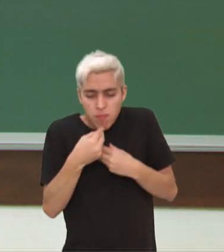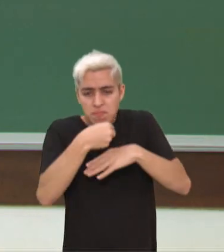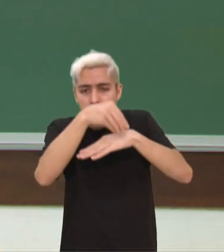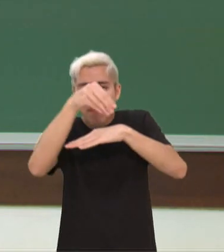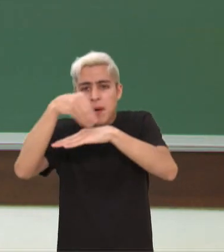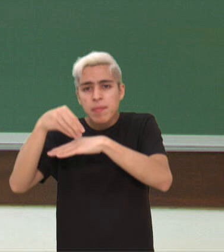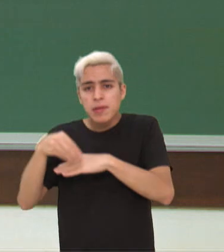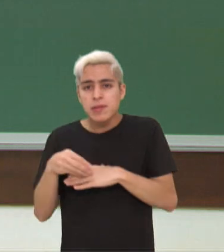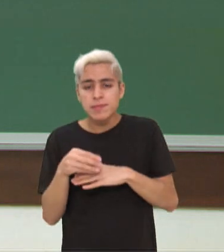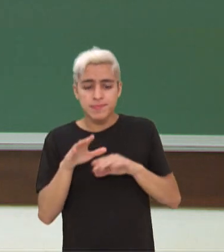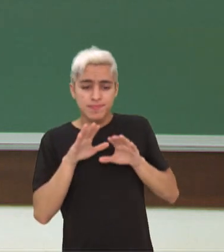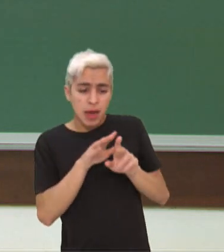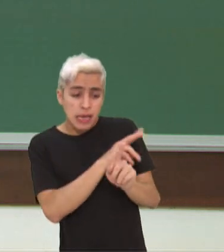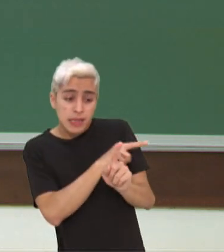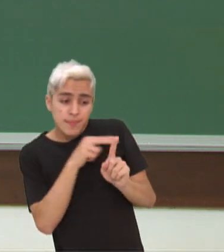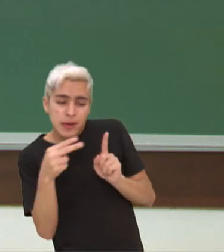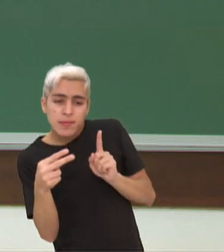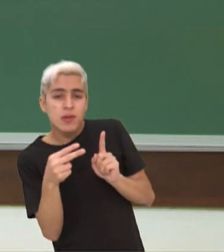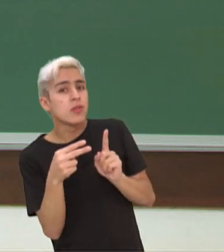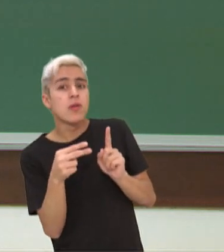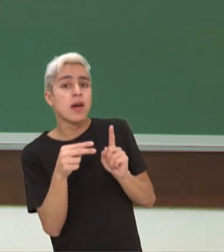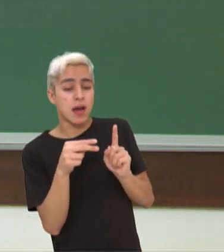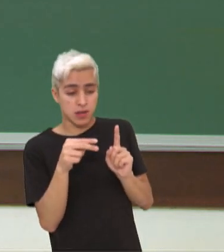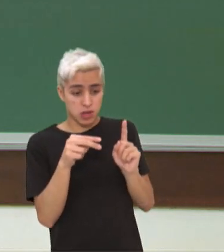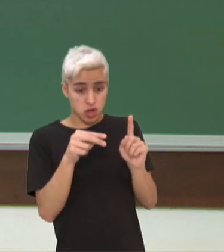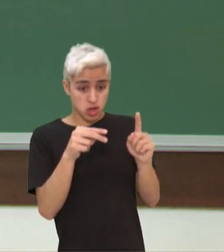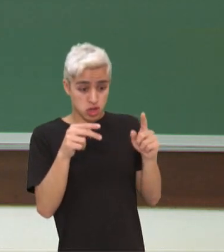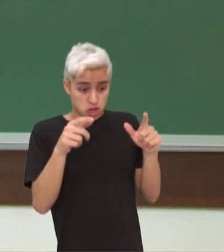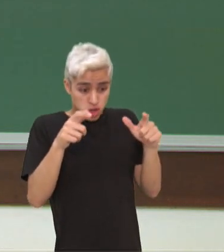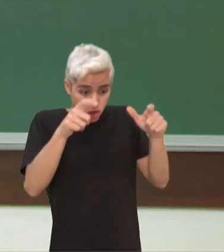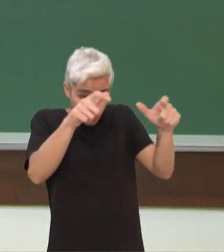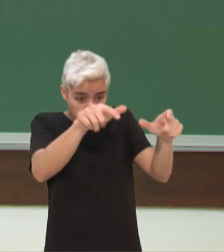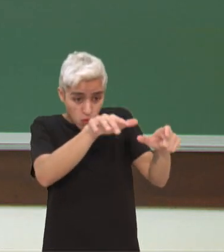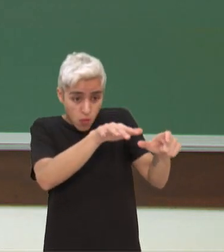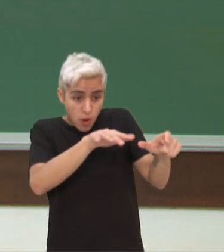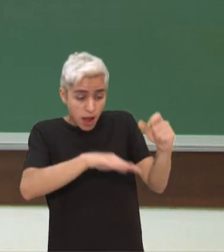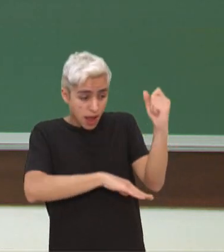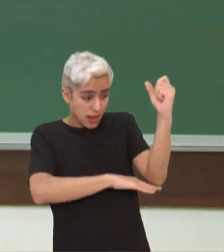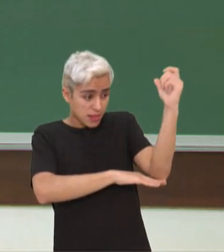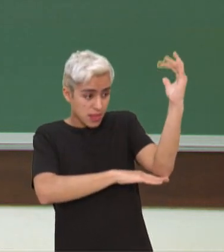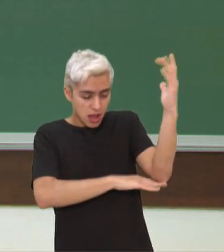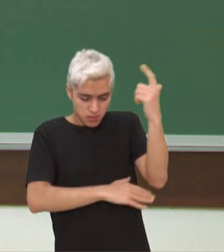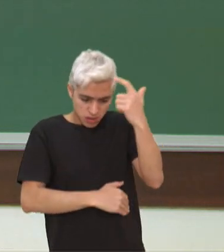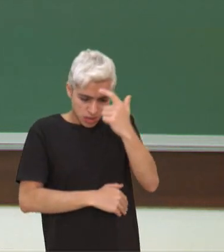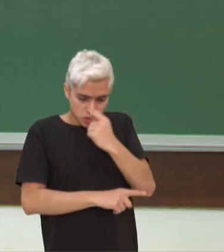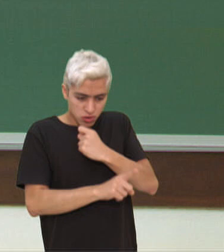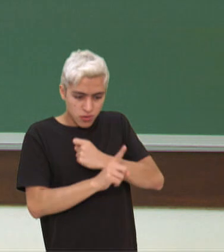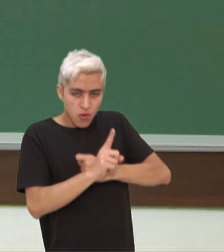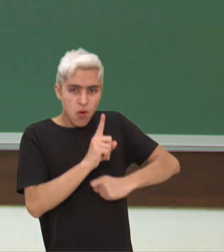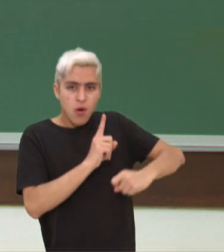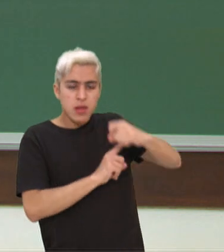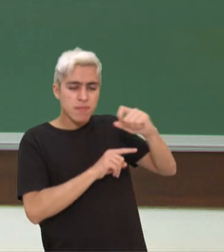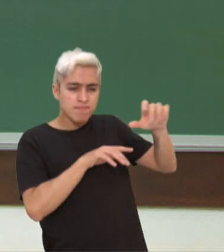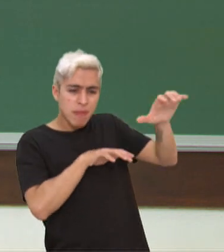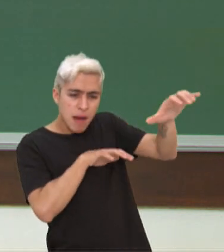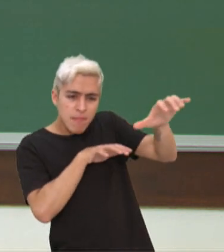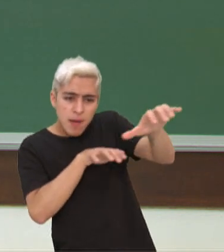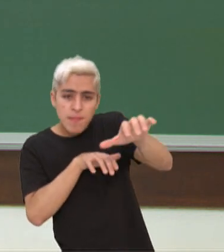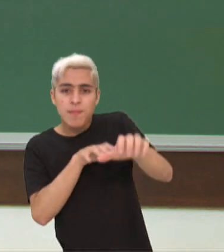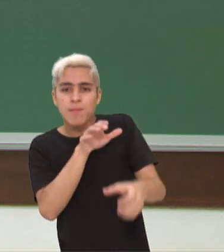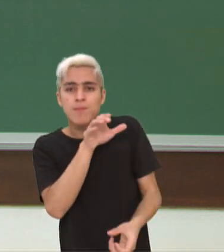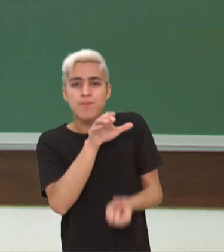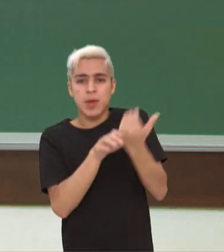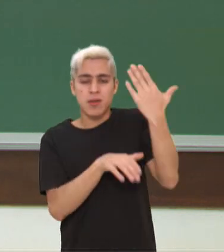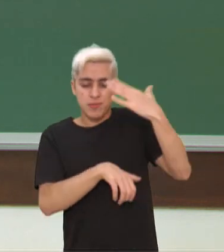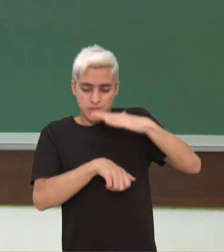a partir das transformações e das relações do homem com o meio em que ele utiliza e os recursos que ele utiliza para a produção